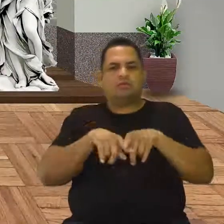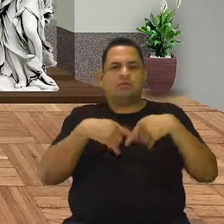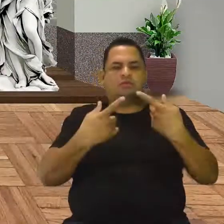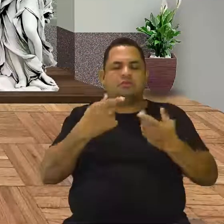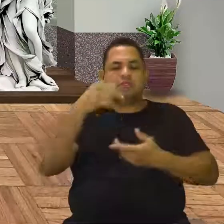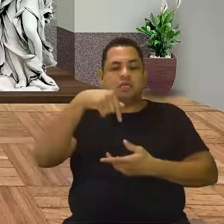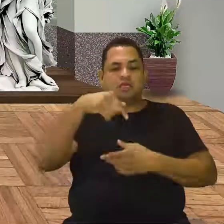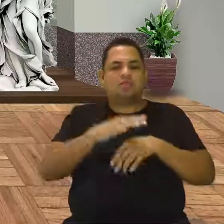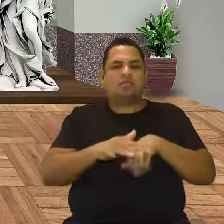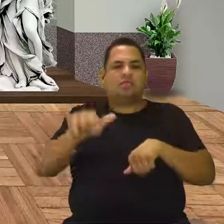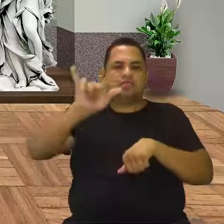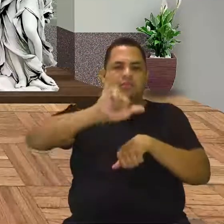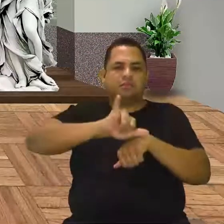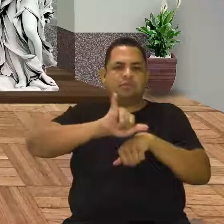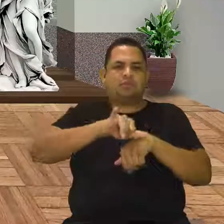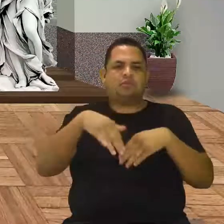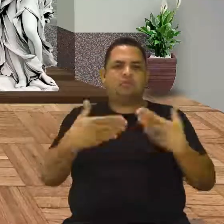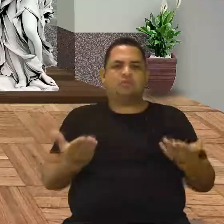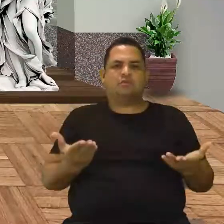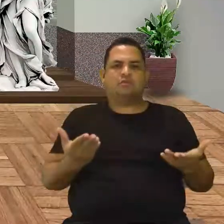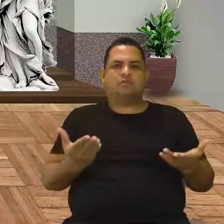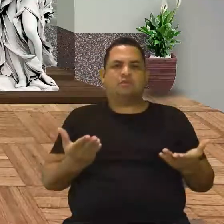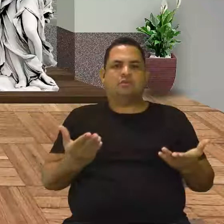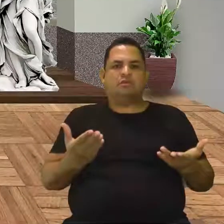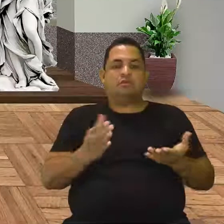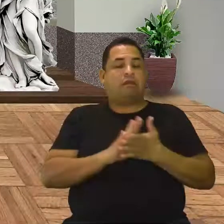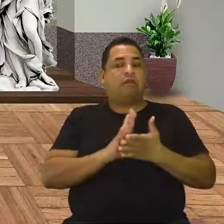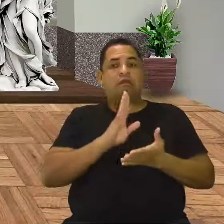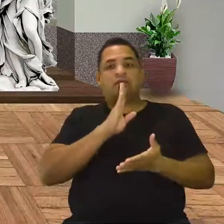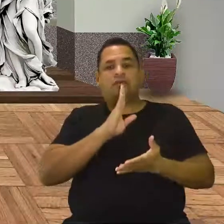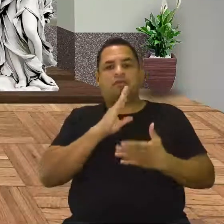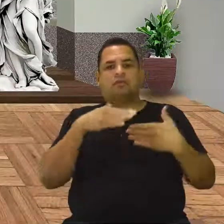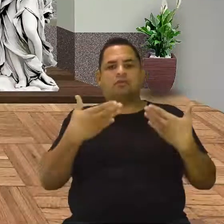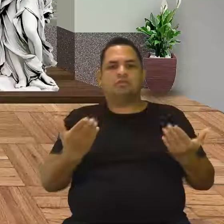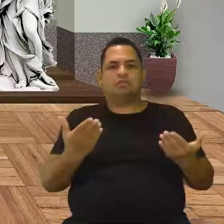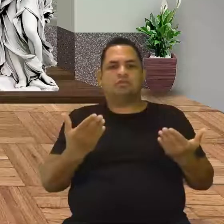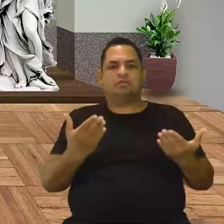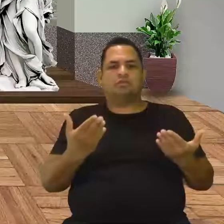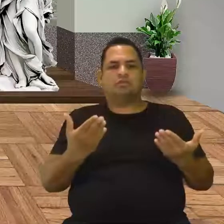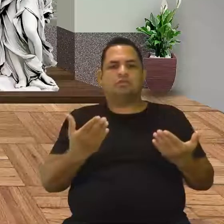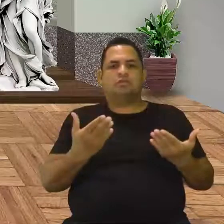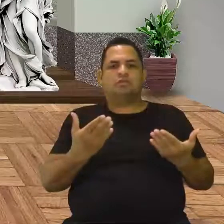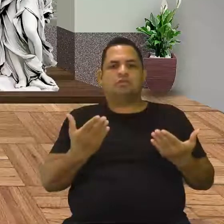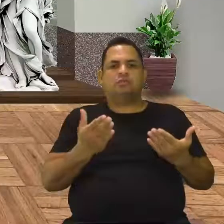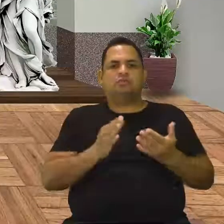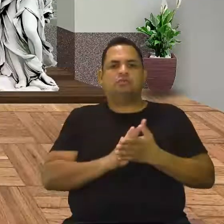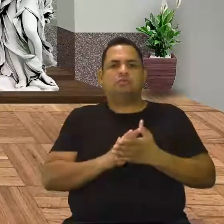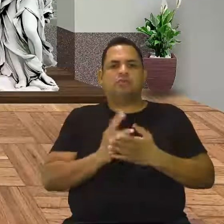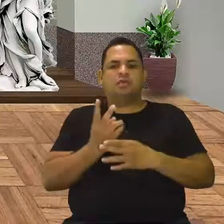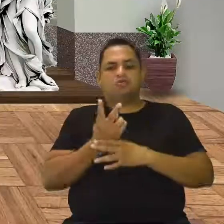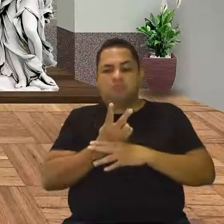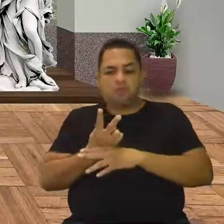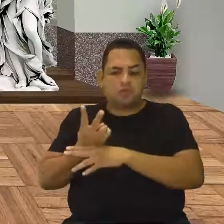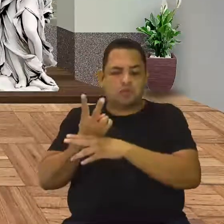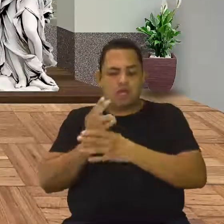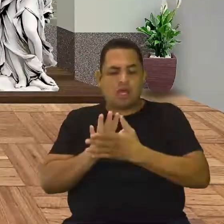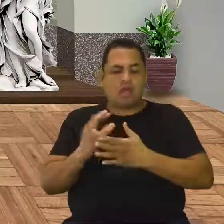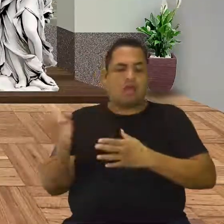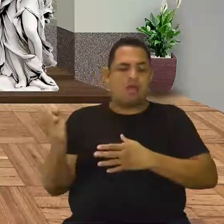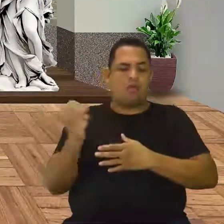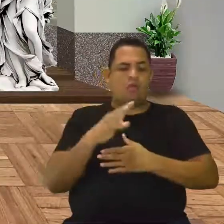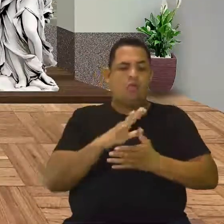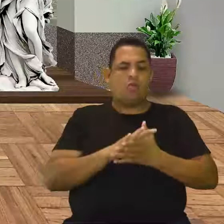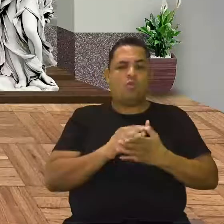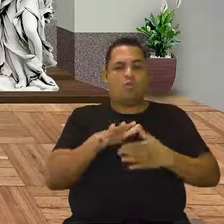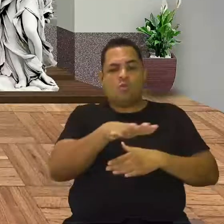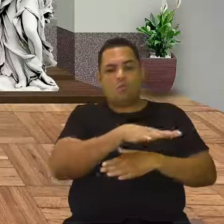da capital. Olha só, a gente muitas vezes não conhece. Pois é. Então, assim, isso é buscar mercado. A nossa carne